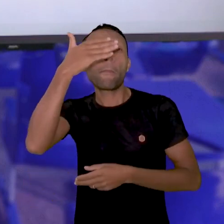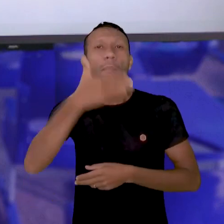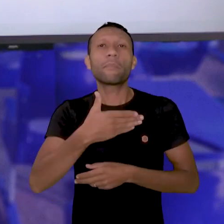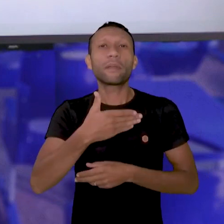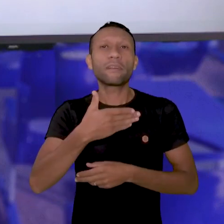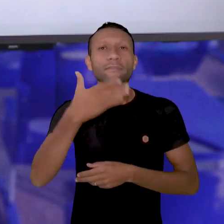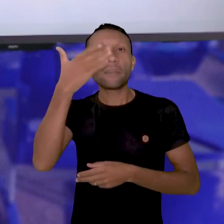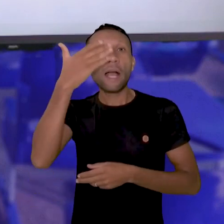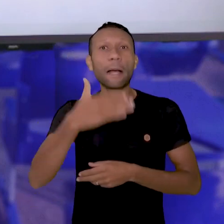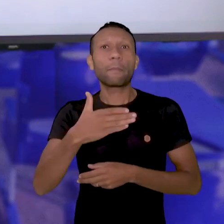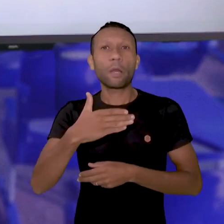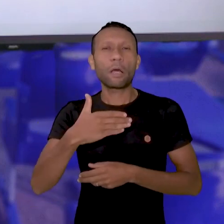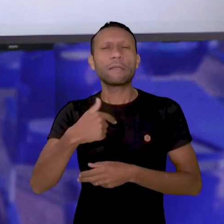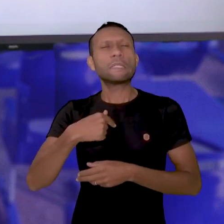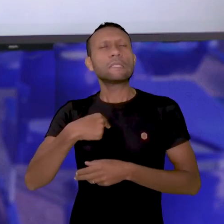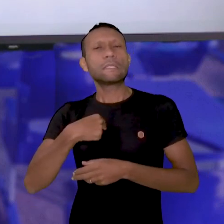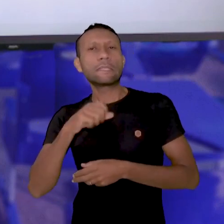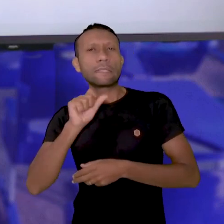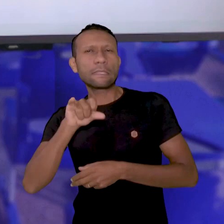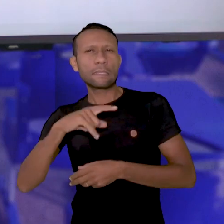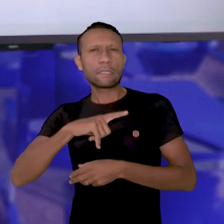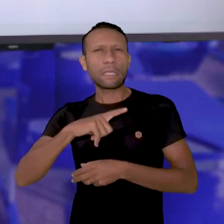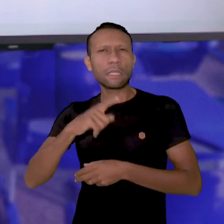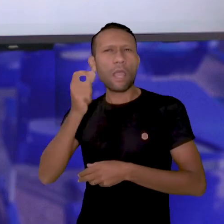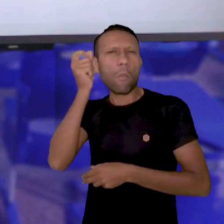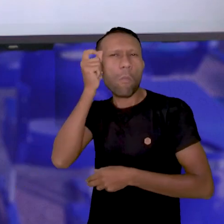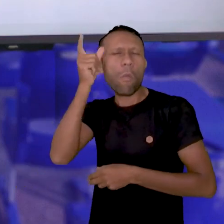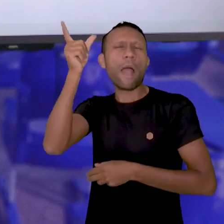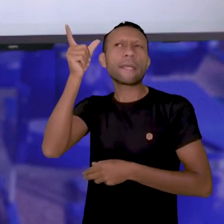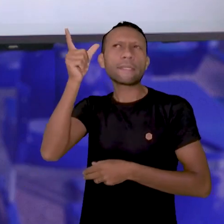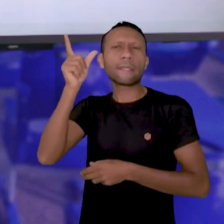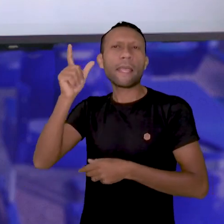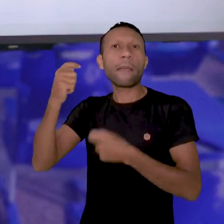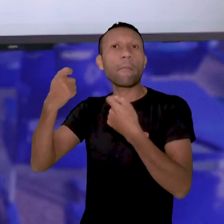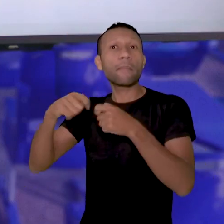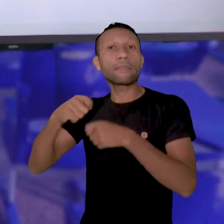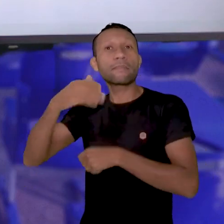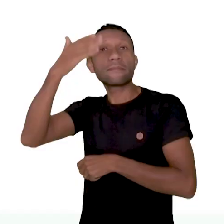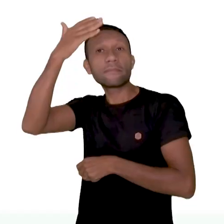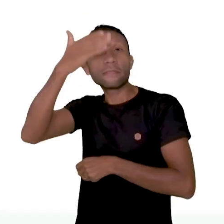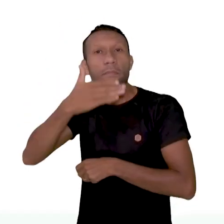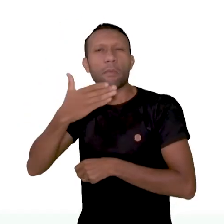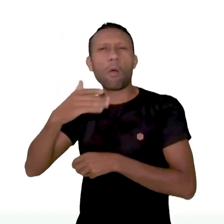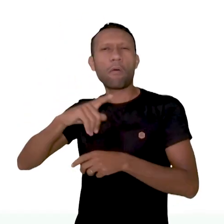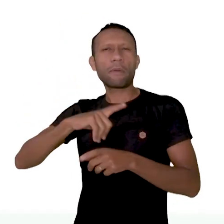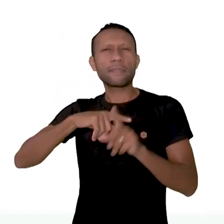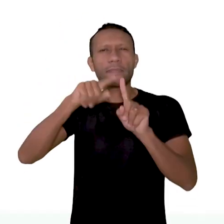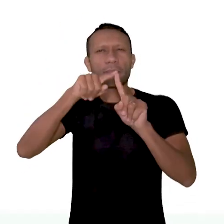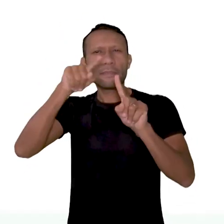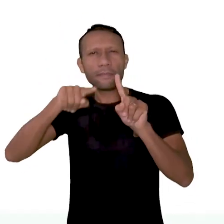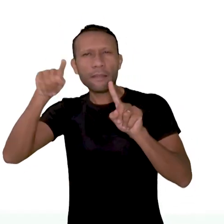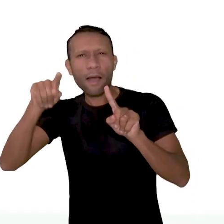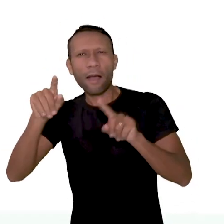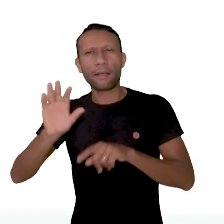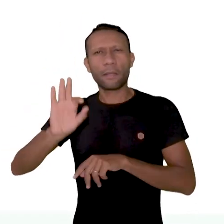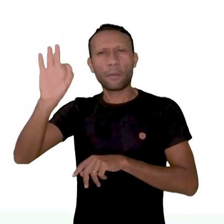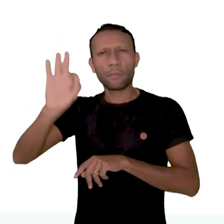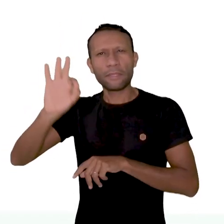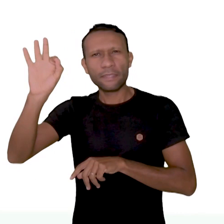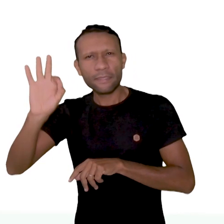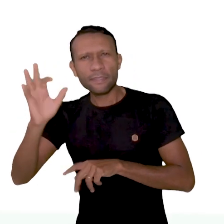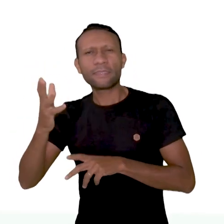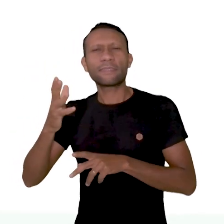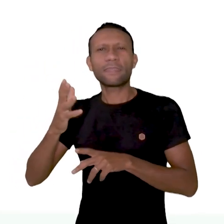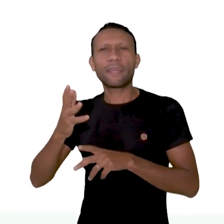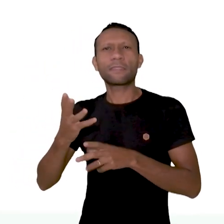A sustentação da argumentação se dará a partir das informações apresentadas. Dados, estatísticas, percentuais, tudo que